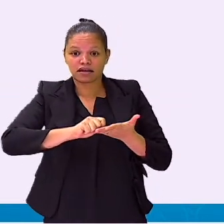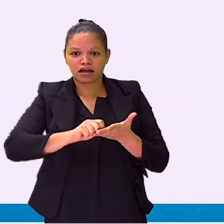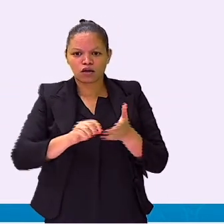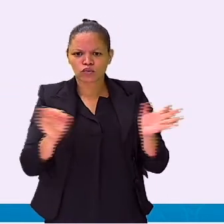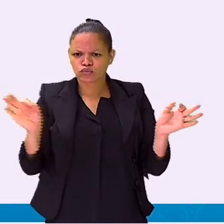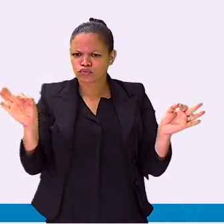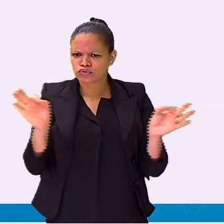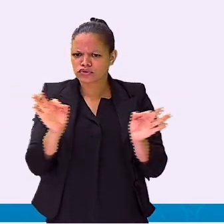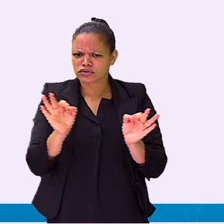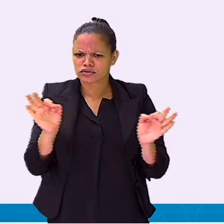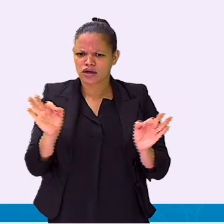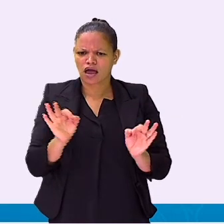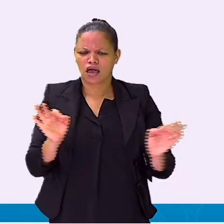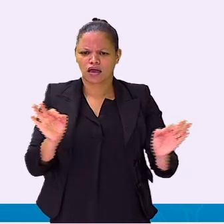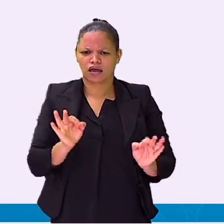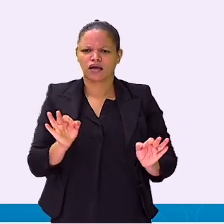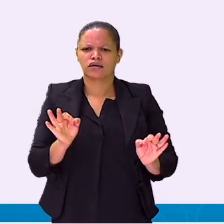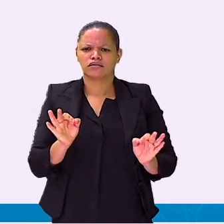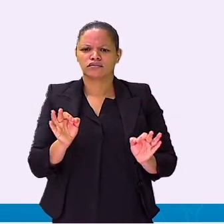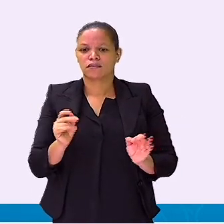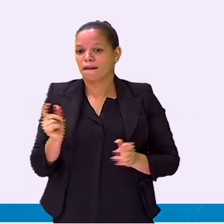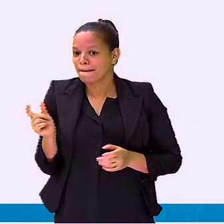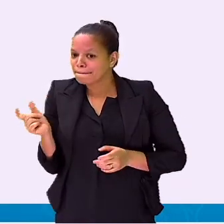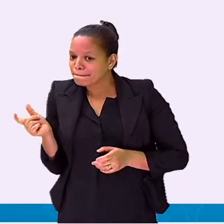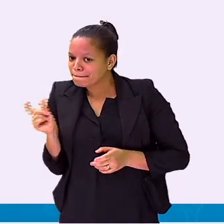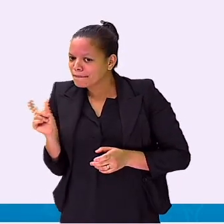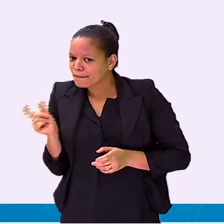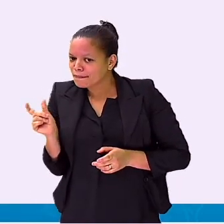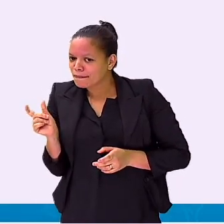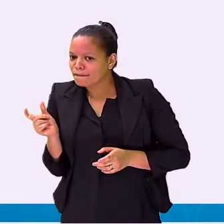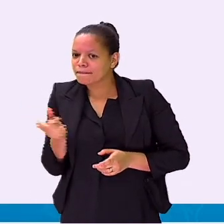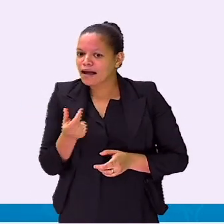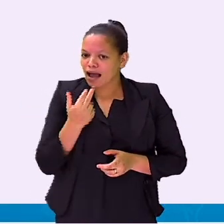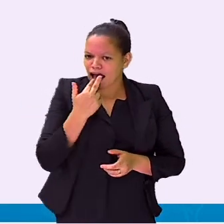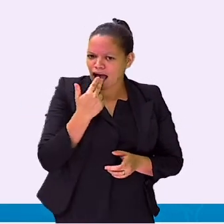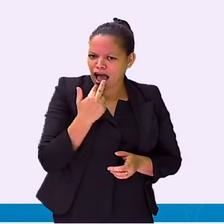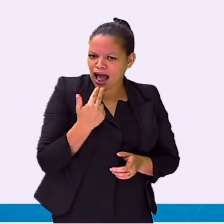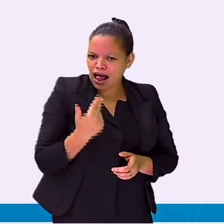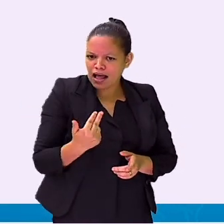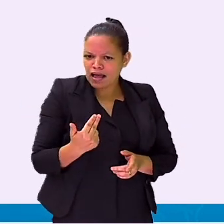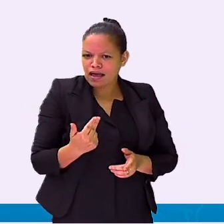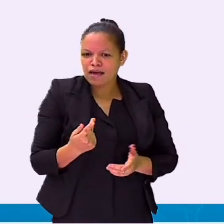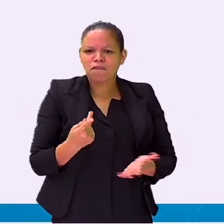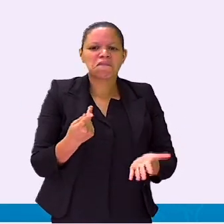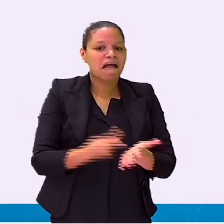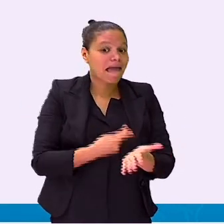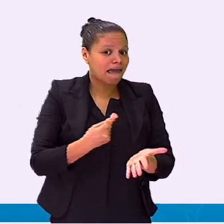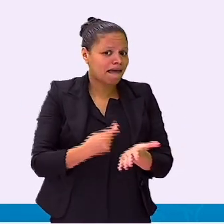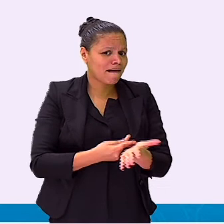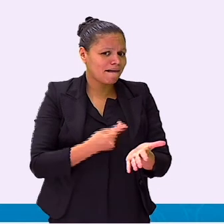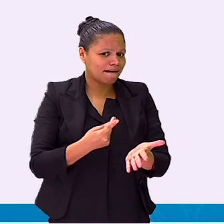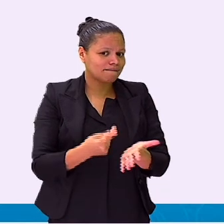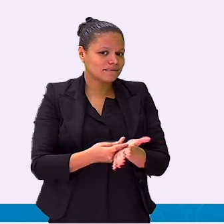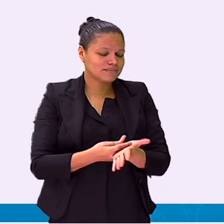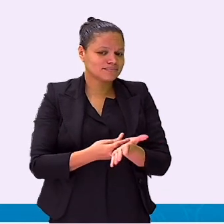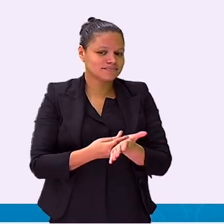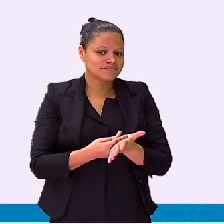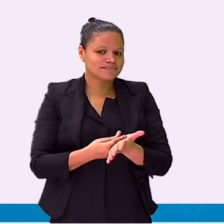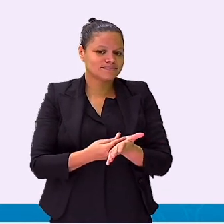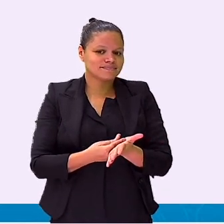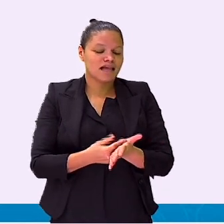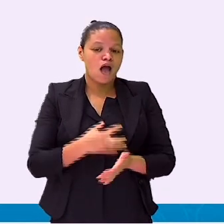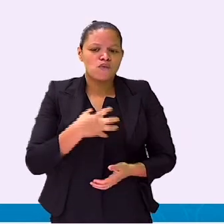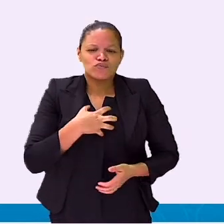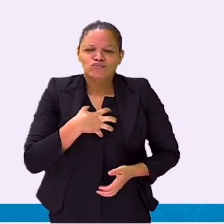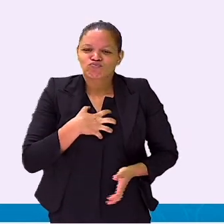eles estão com esse falar, essa linguística nossa do observer, ou ai, certo? É